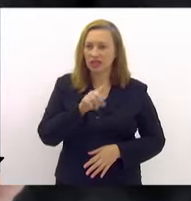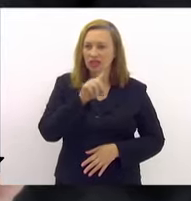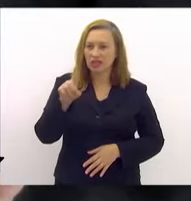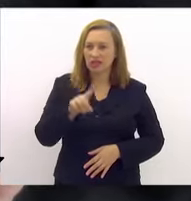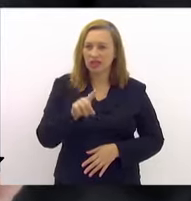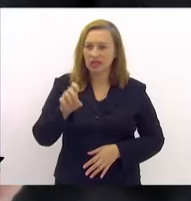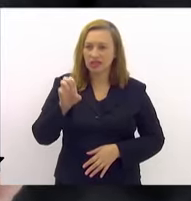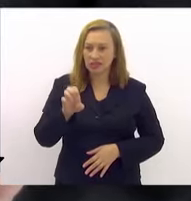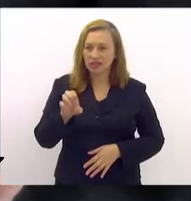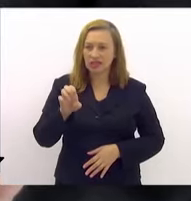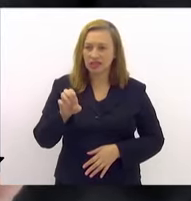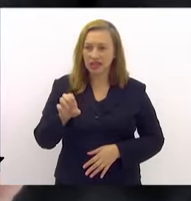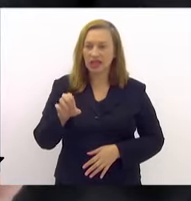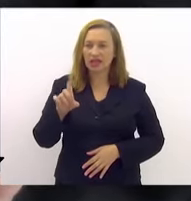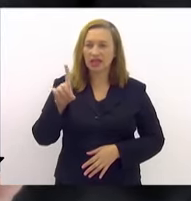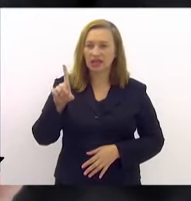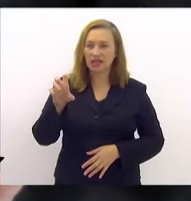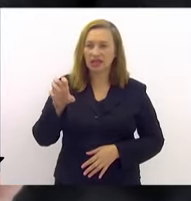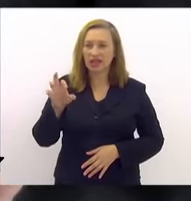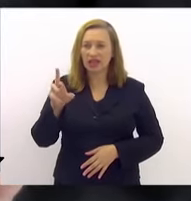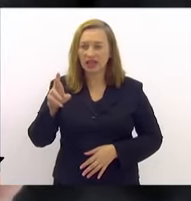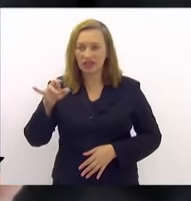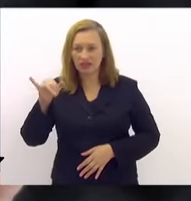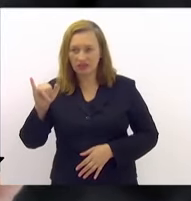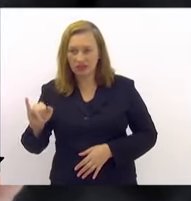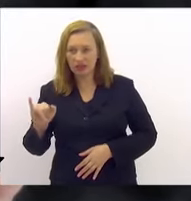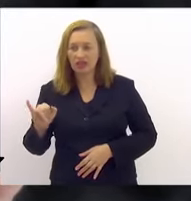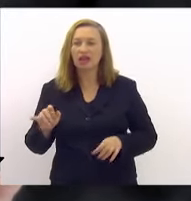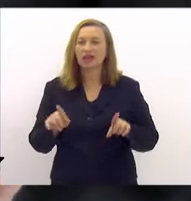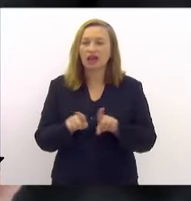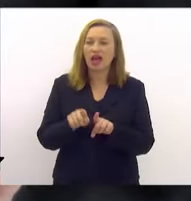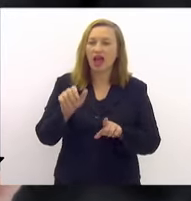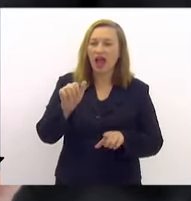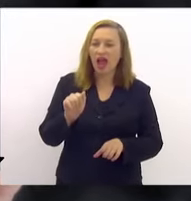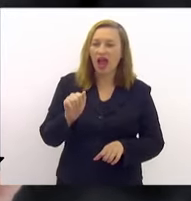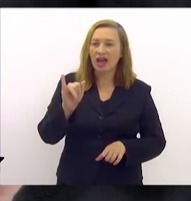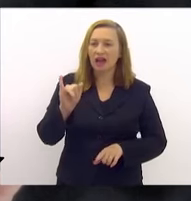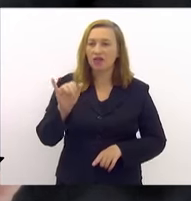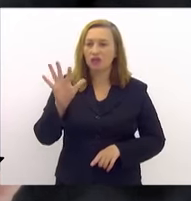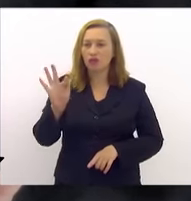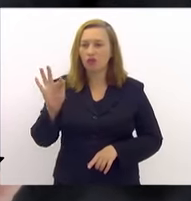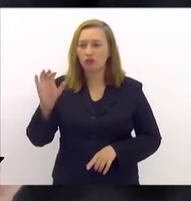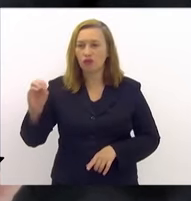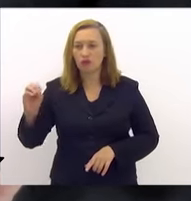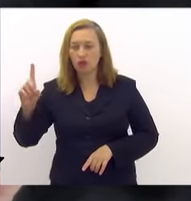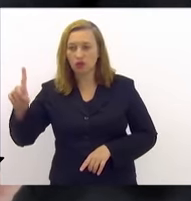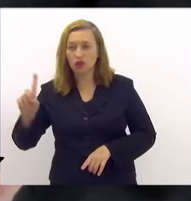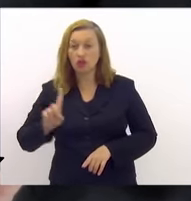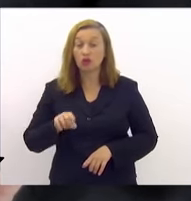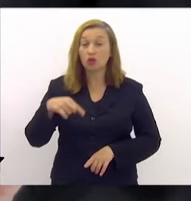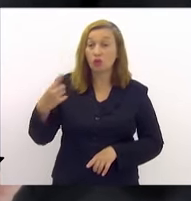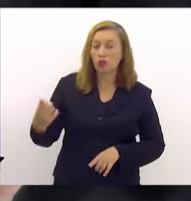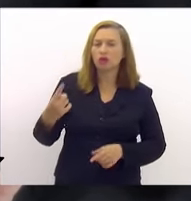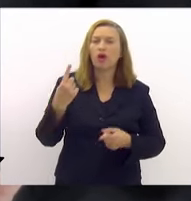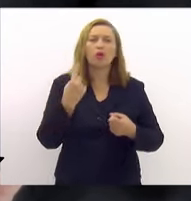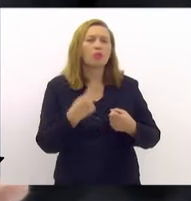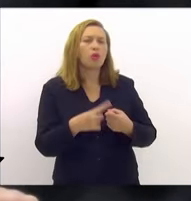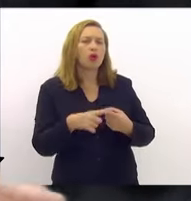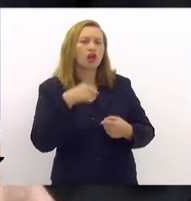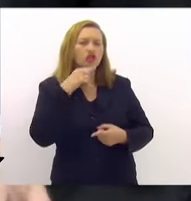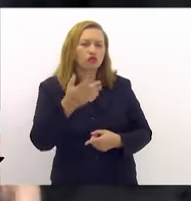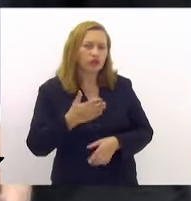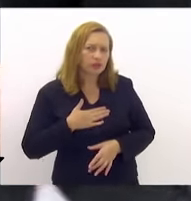Zé Delivery, tem o iFood, tem outras, não dezenas, são apenas esses, são dezenas. E aí, por que a minha